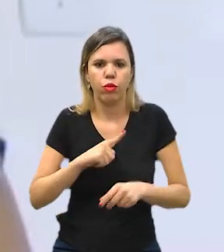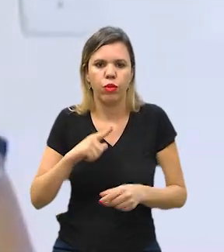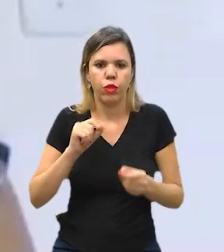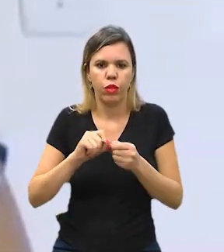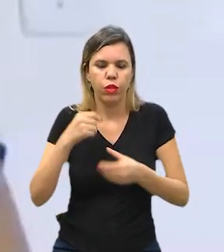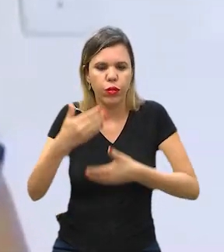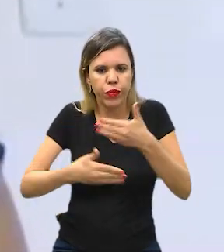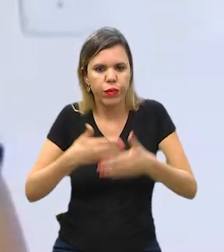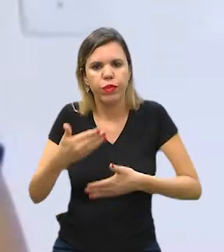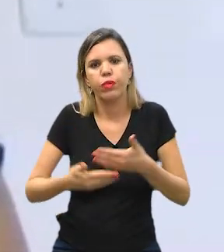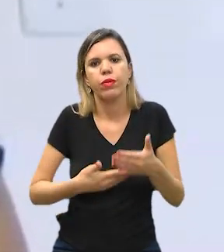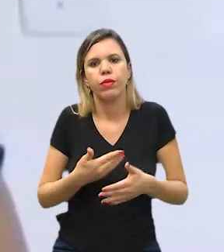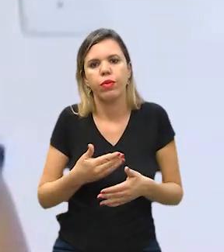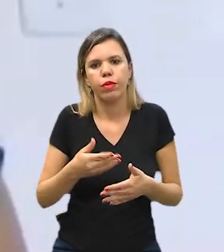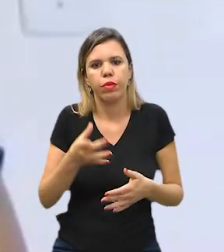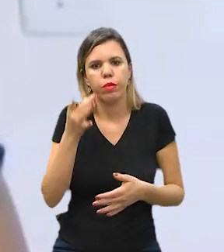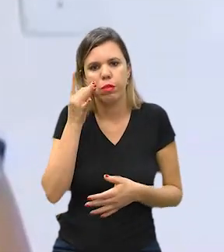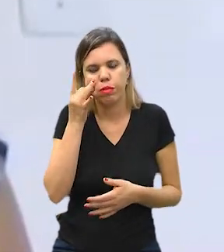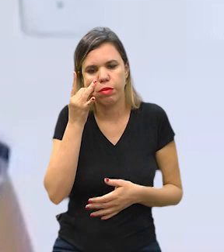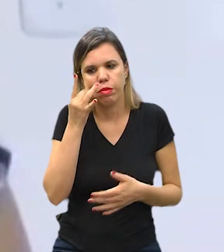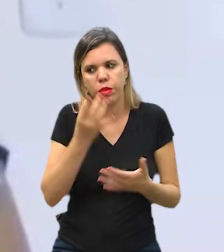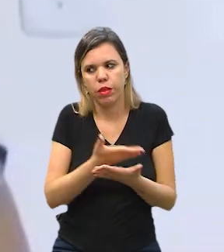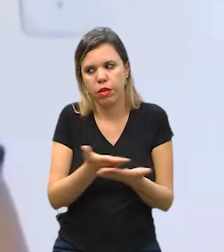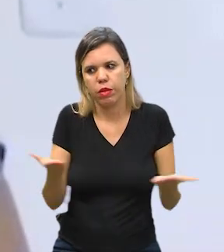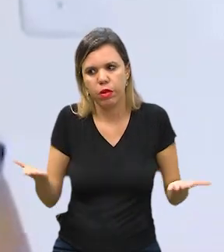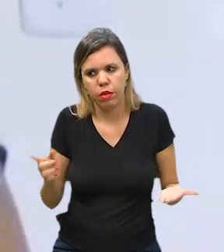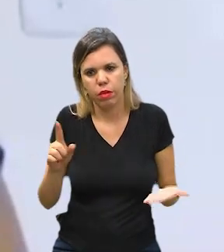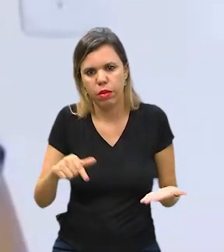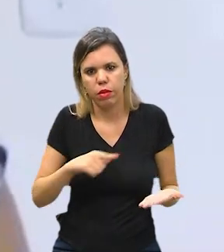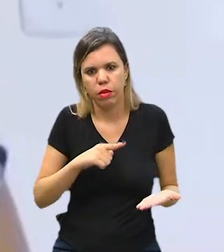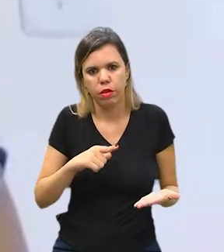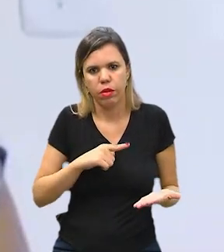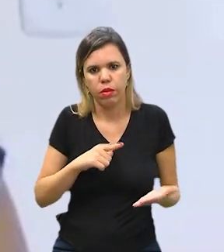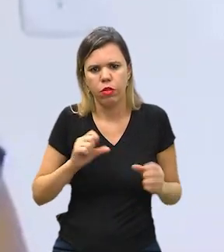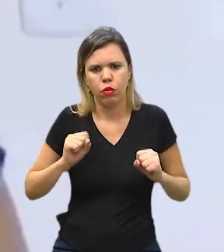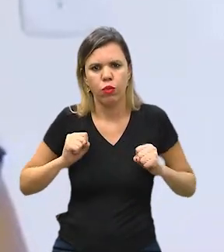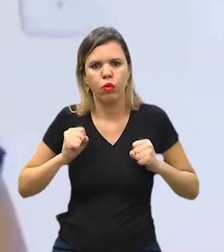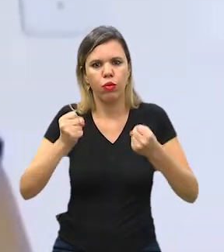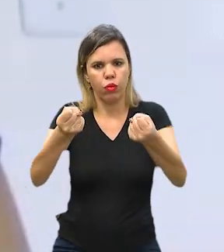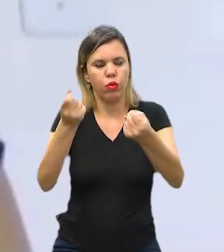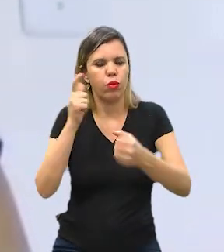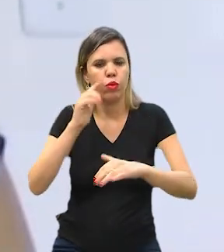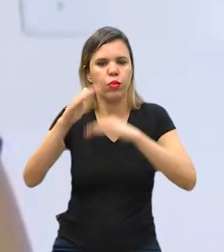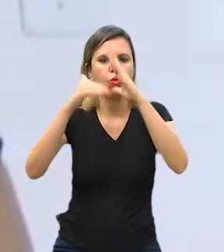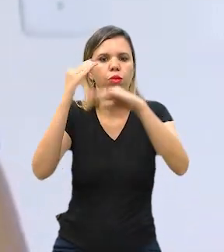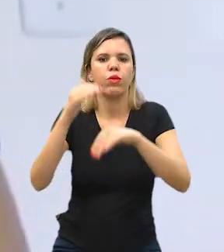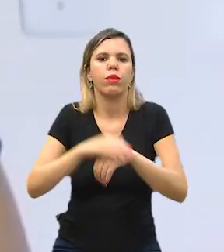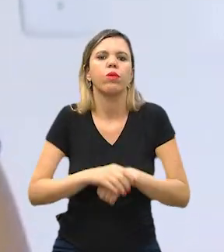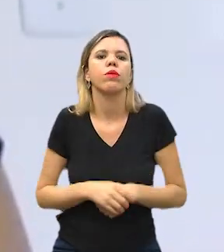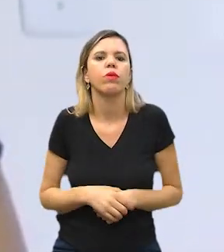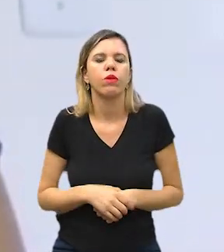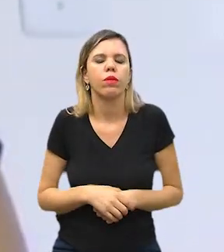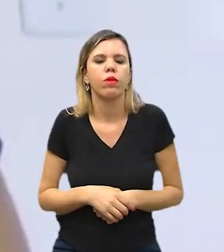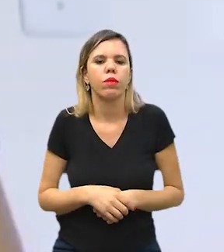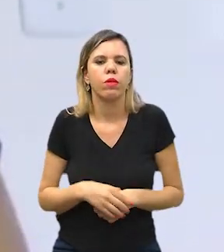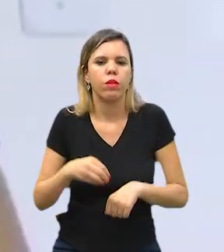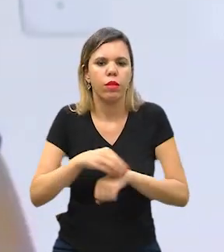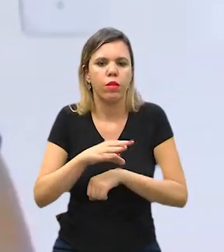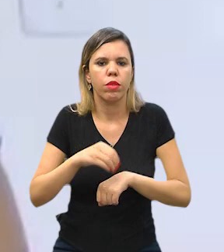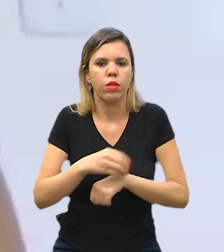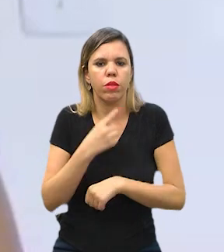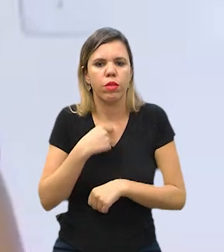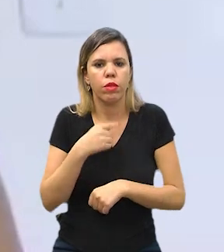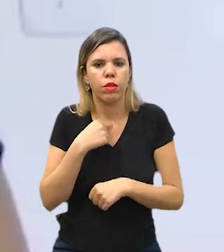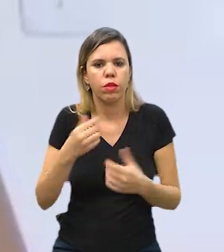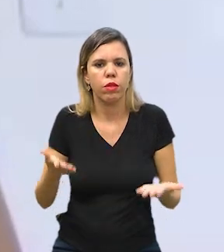jovens. Então, tudo que a gente tem feito é com a presença deles e sempre ao máximo nos esforçando para construir a partir